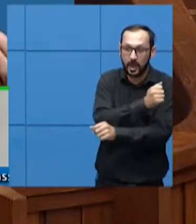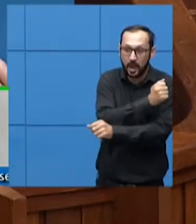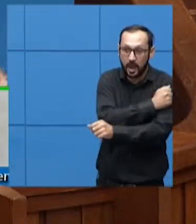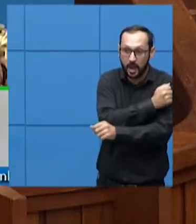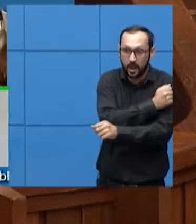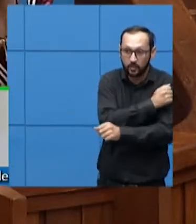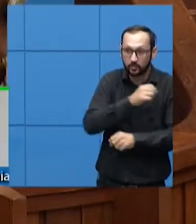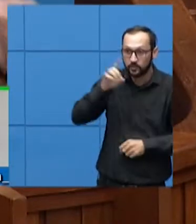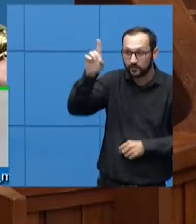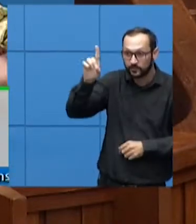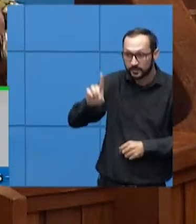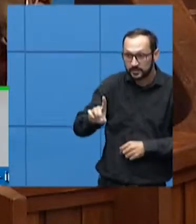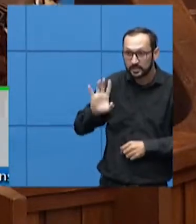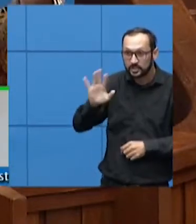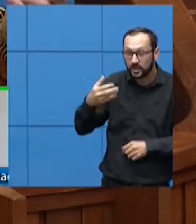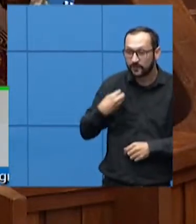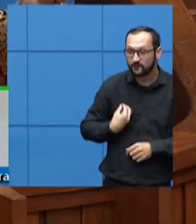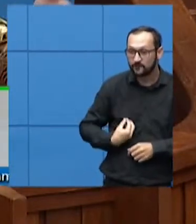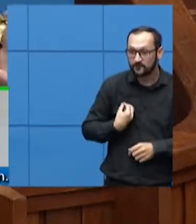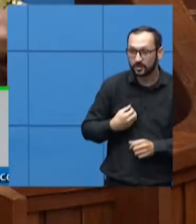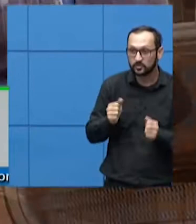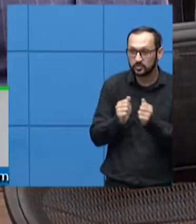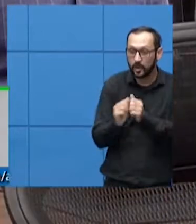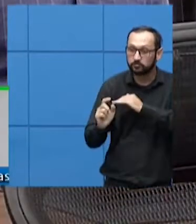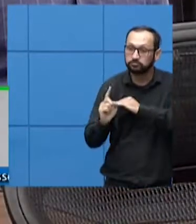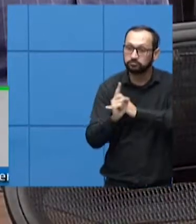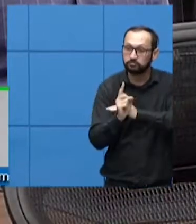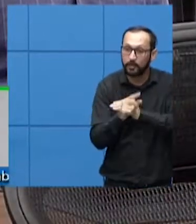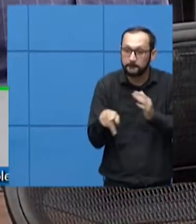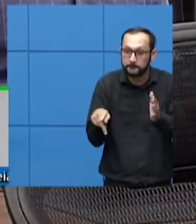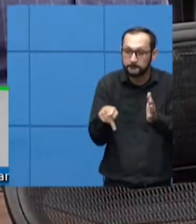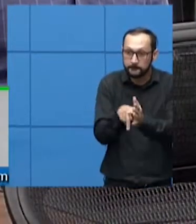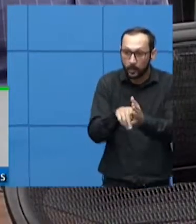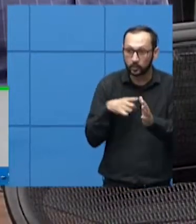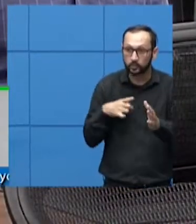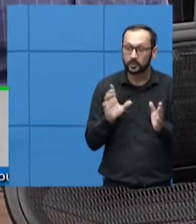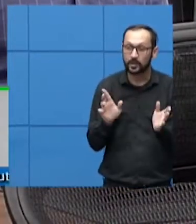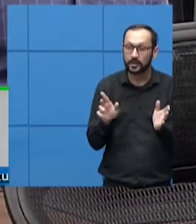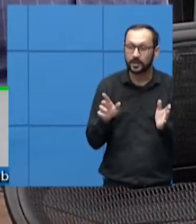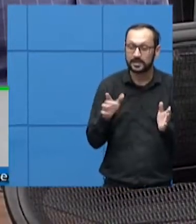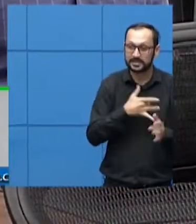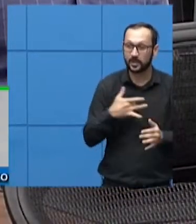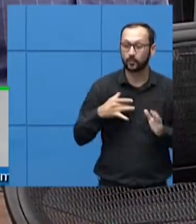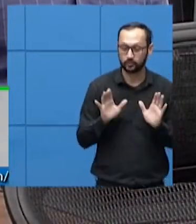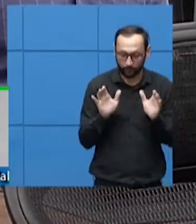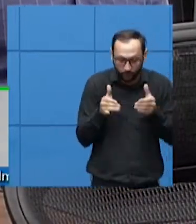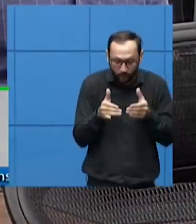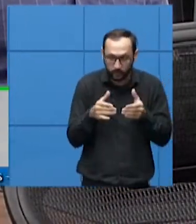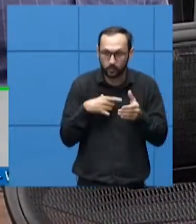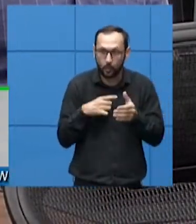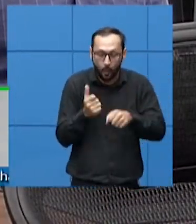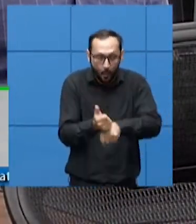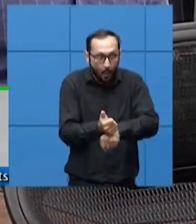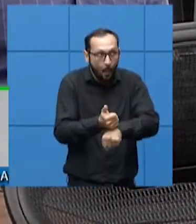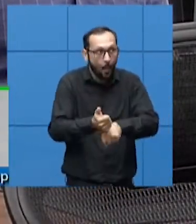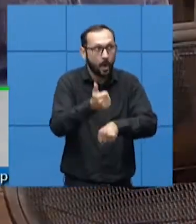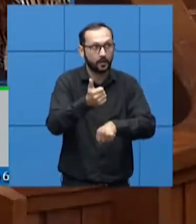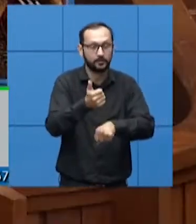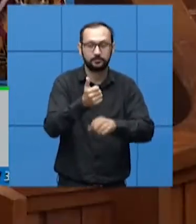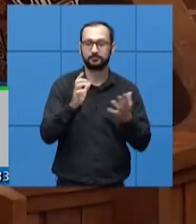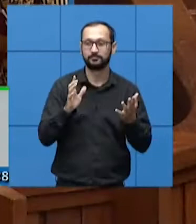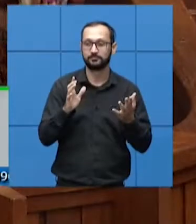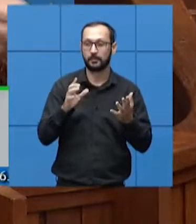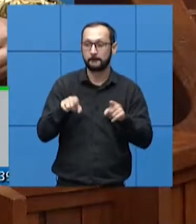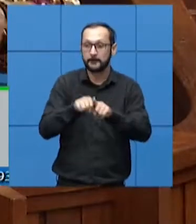com deficiência que viviam só sendo atendidos pela área clínica, com toda a sua qualidade, mas